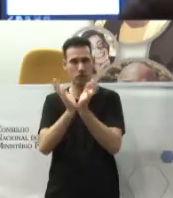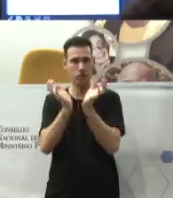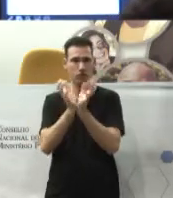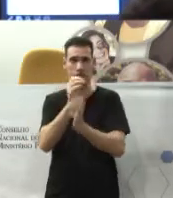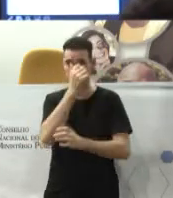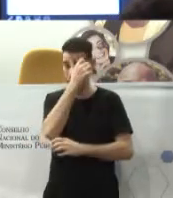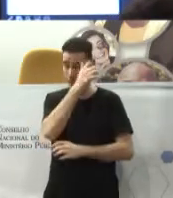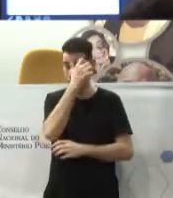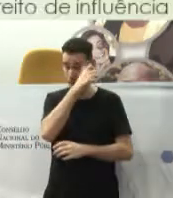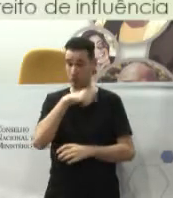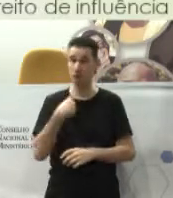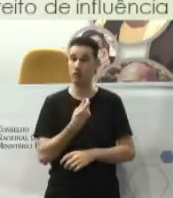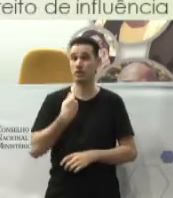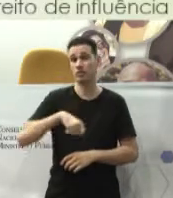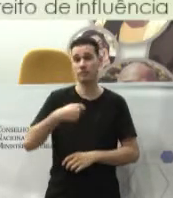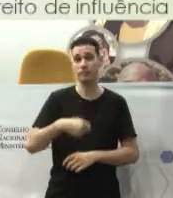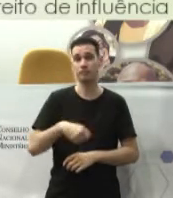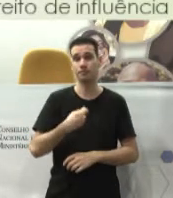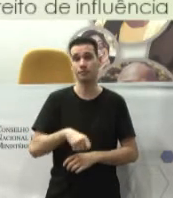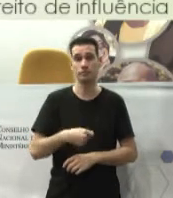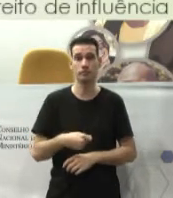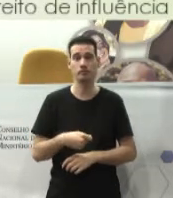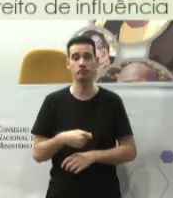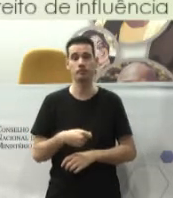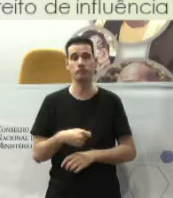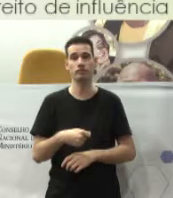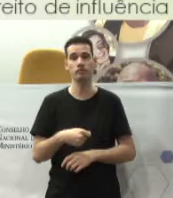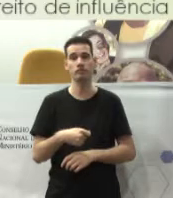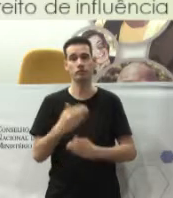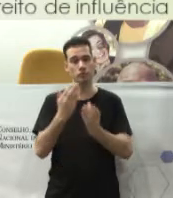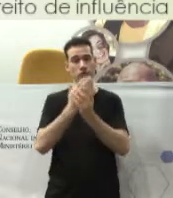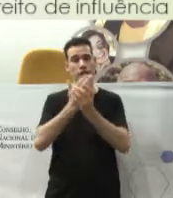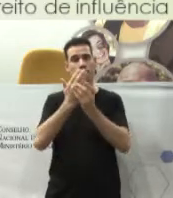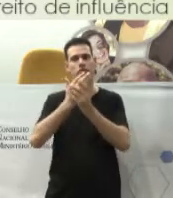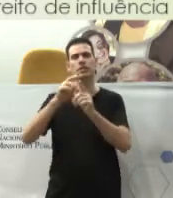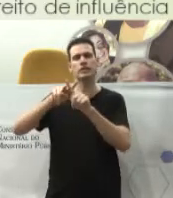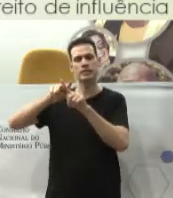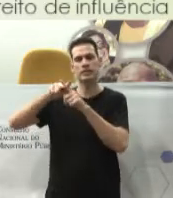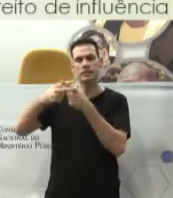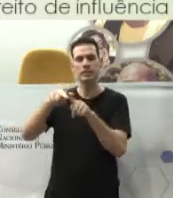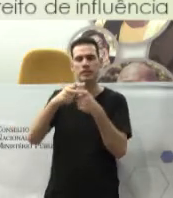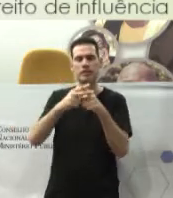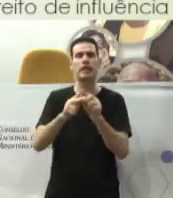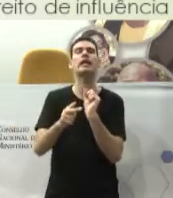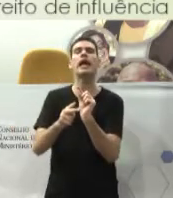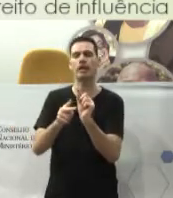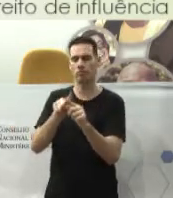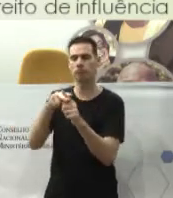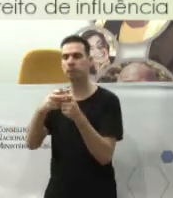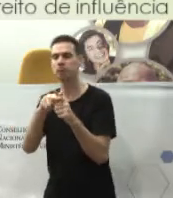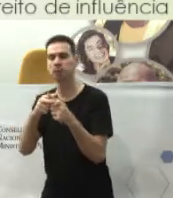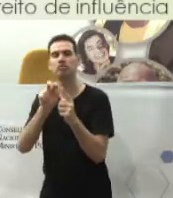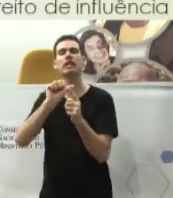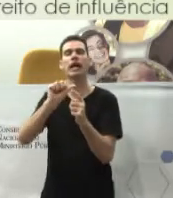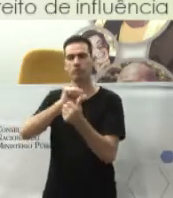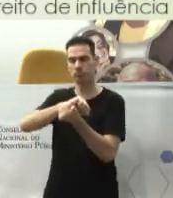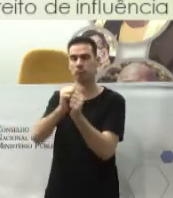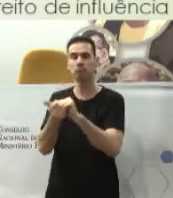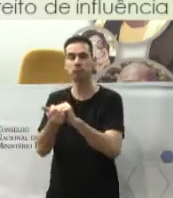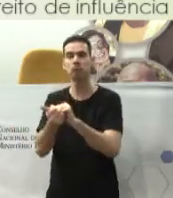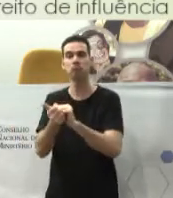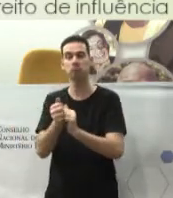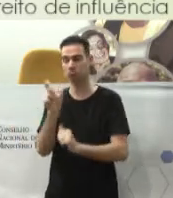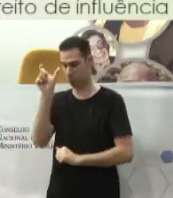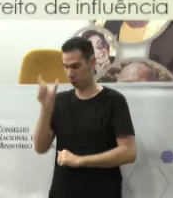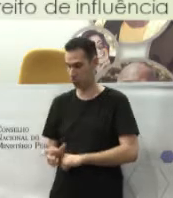Então, nós temos passarelas procedimentais e ajustes que podem ser feitos pelo juiz, através da gestão